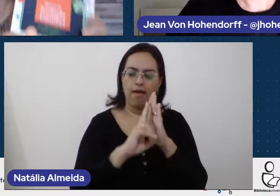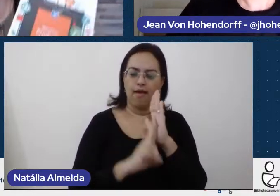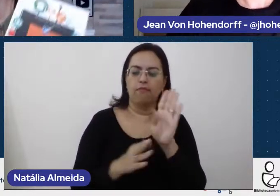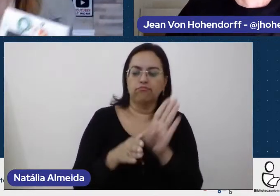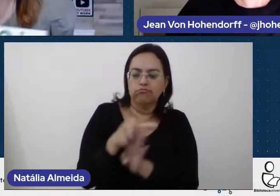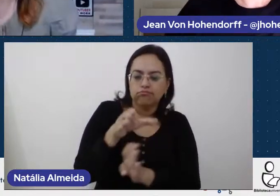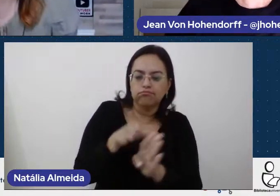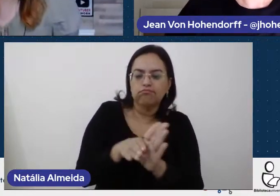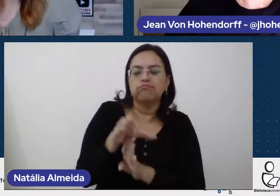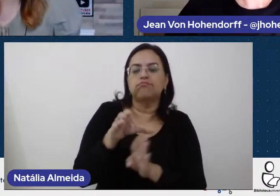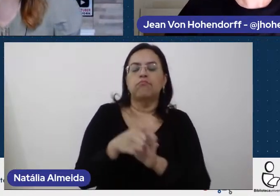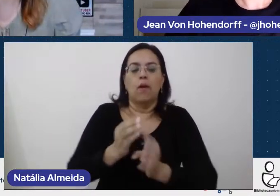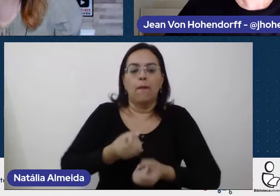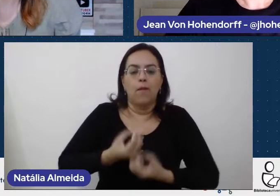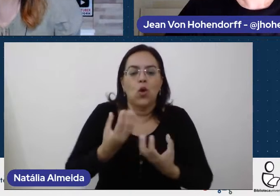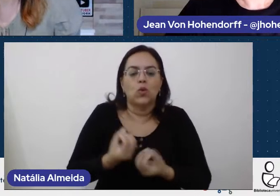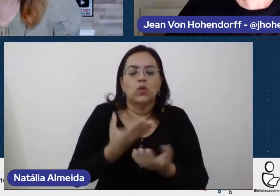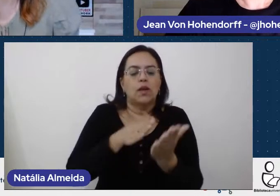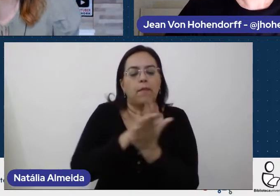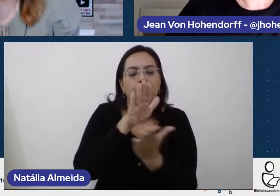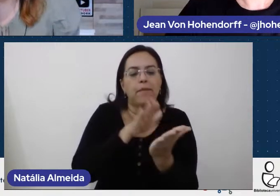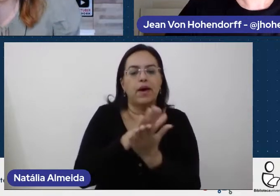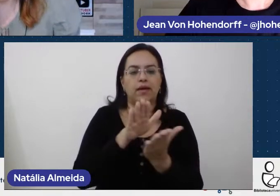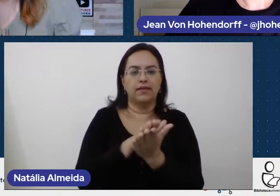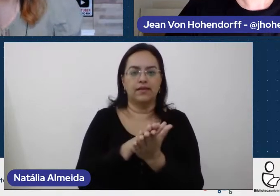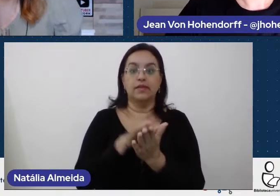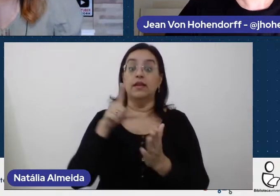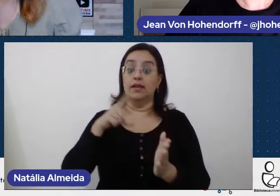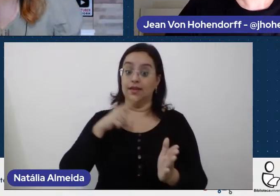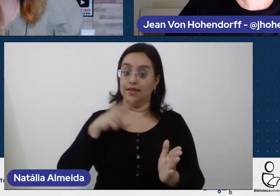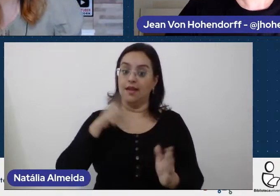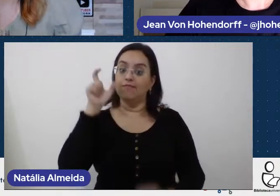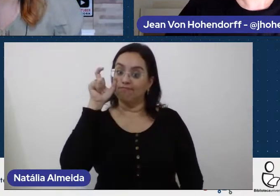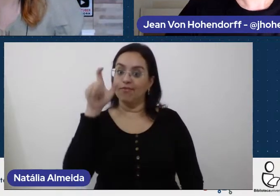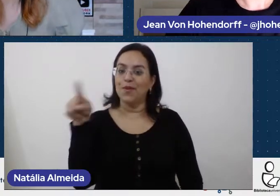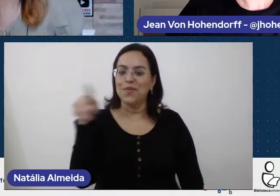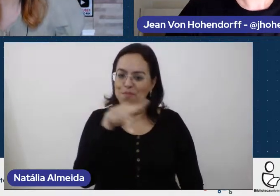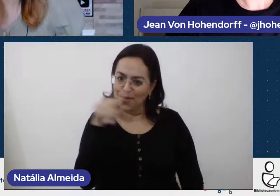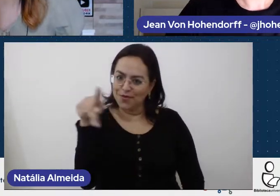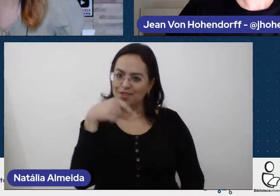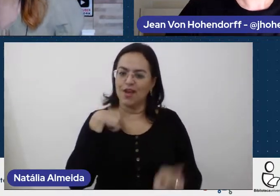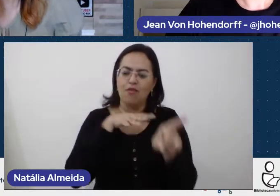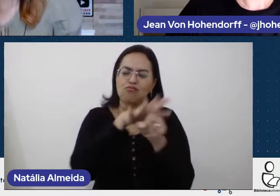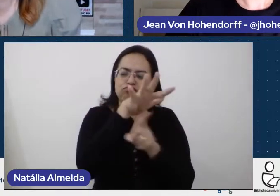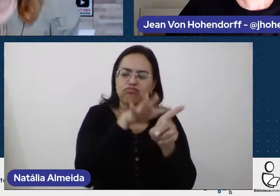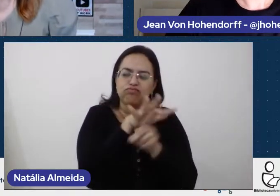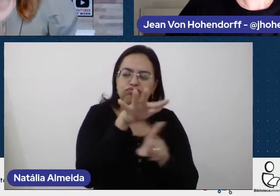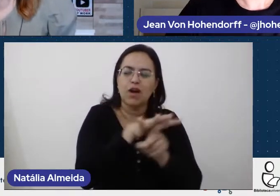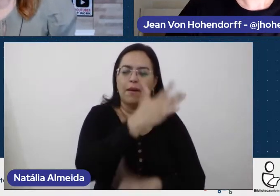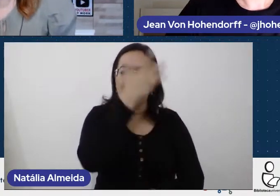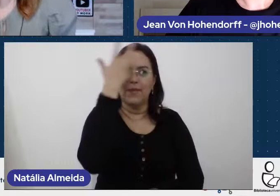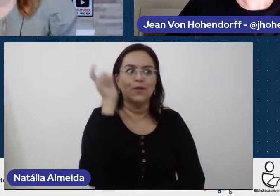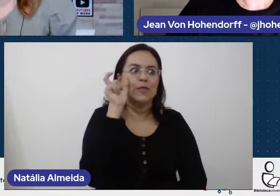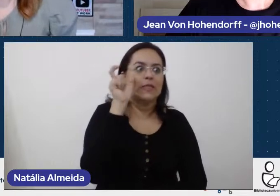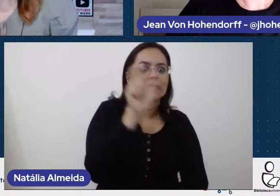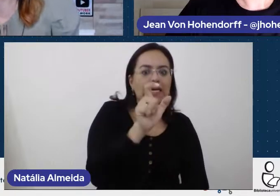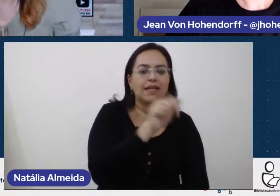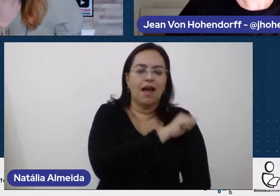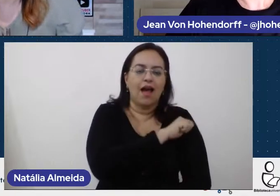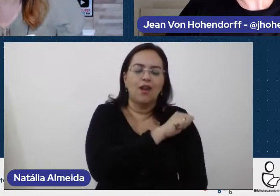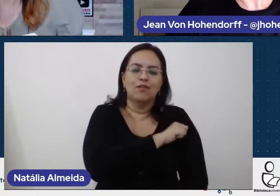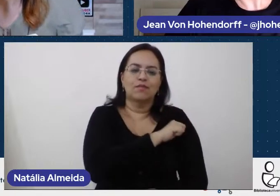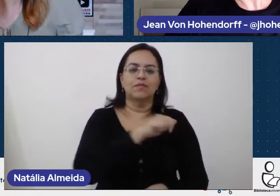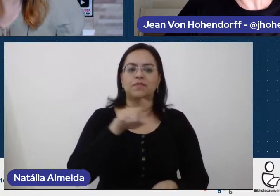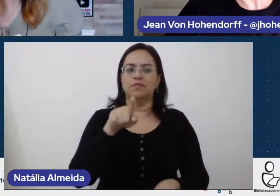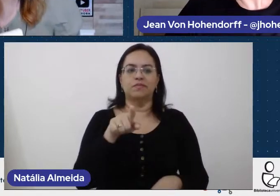viu, professor, é muito demandado na nossa biblioteca, na biblioteca do Centro de Humanidades. É um livro, assim, que ele